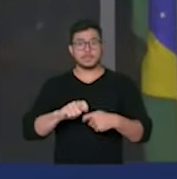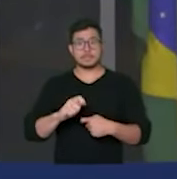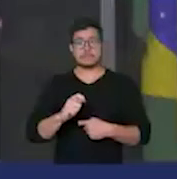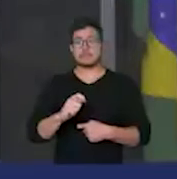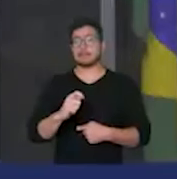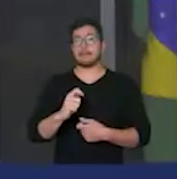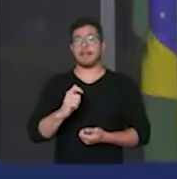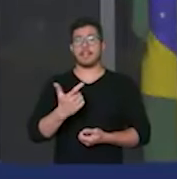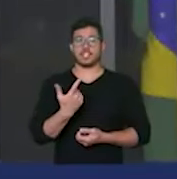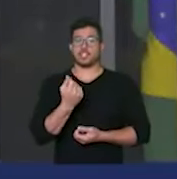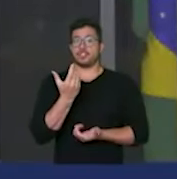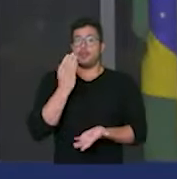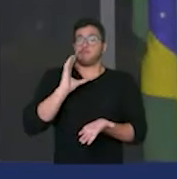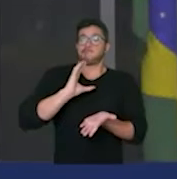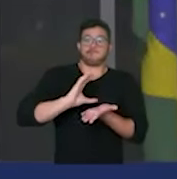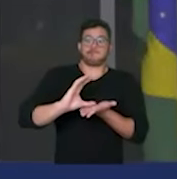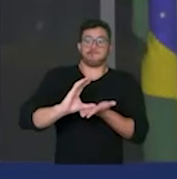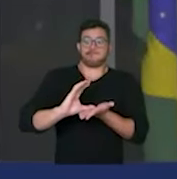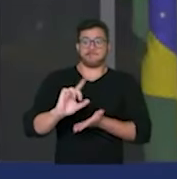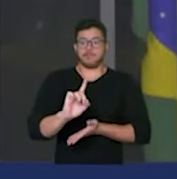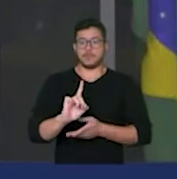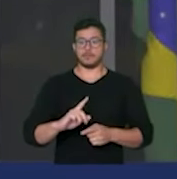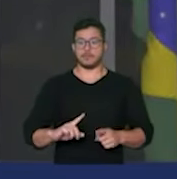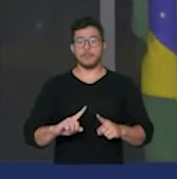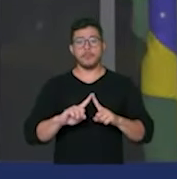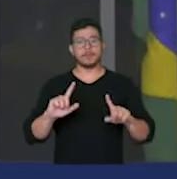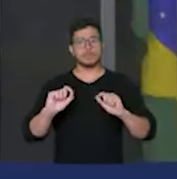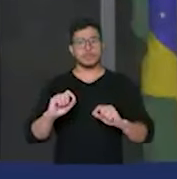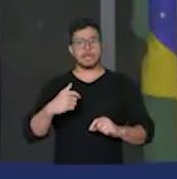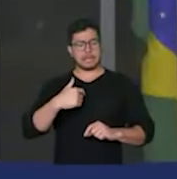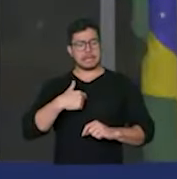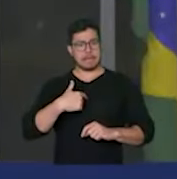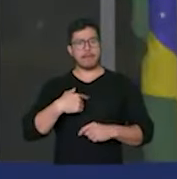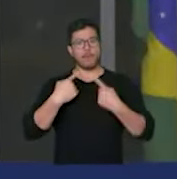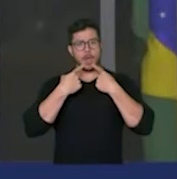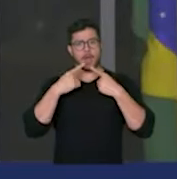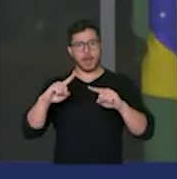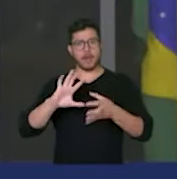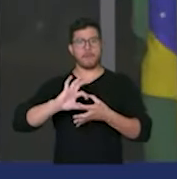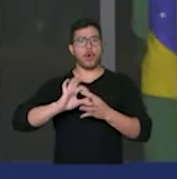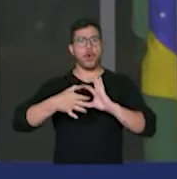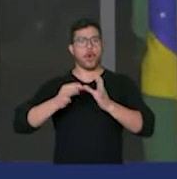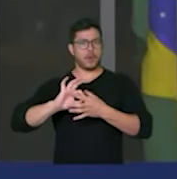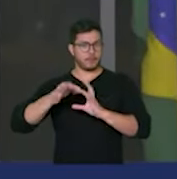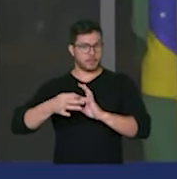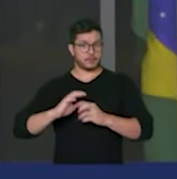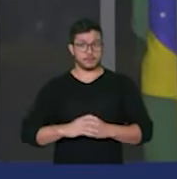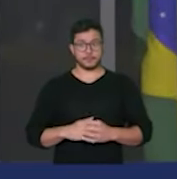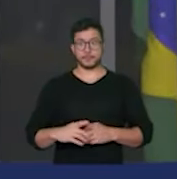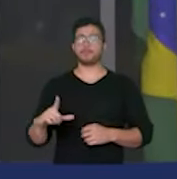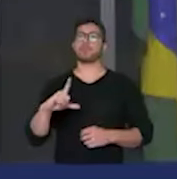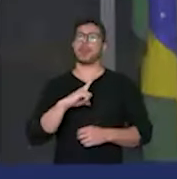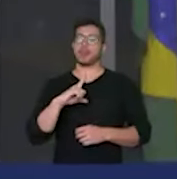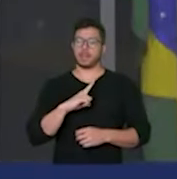sou um crítico das Olimpíadas. A Olimpíada foi feita com recurso público, mas teve um lucro privado. Tudo foi